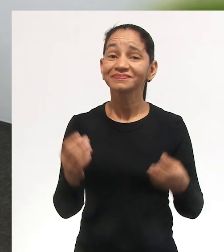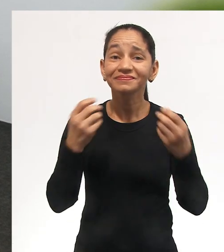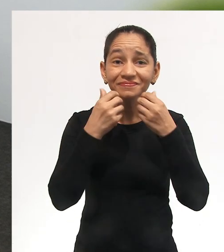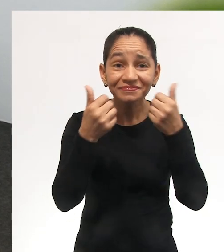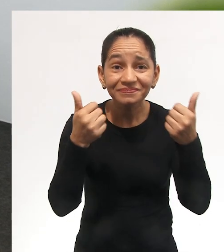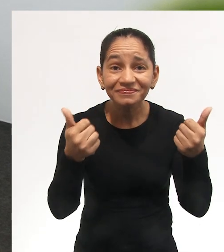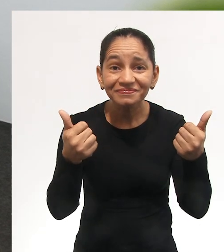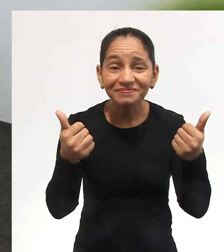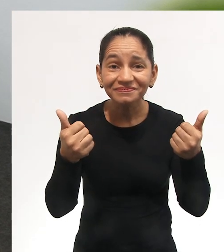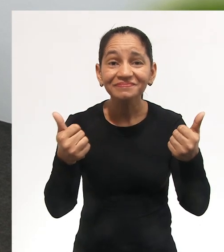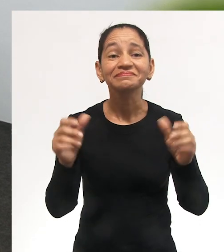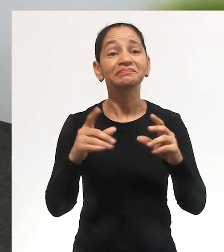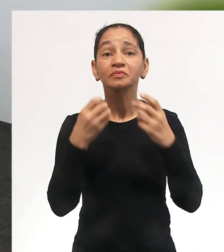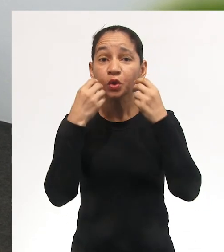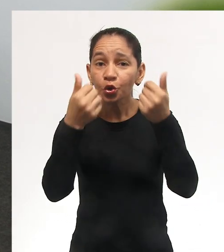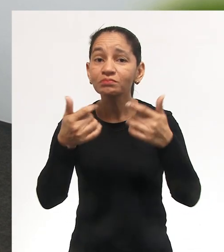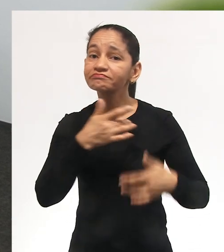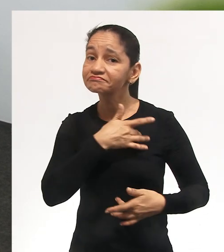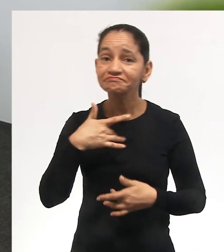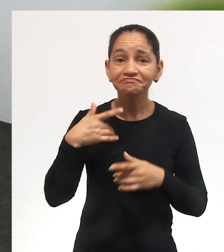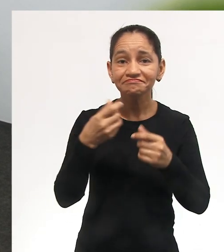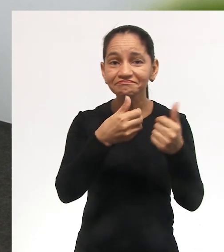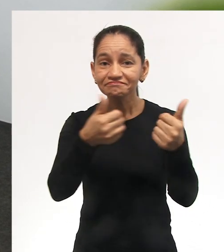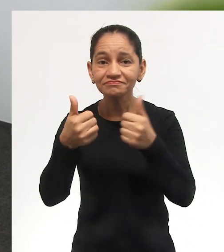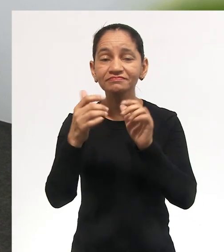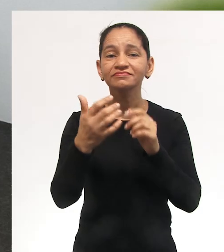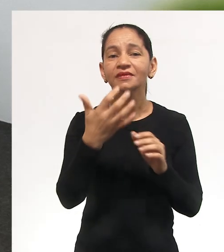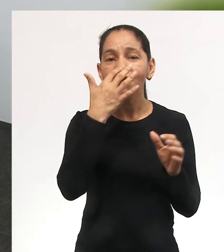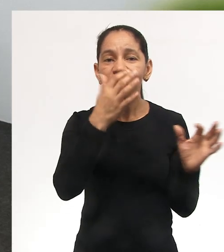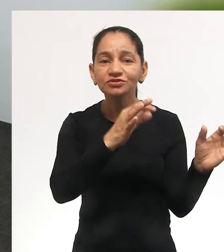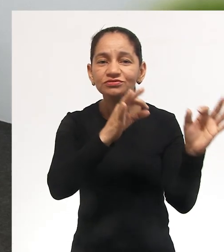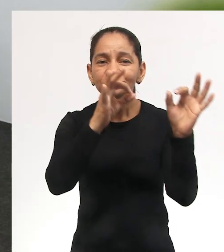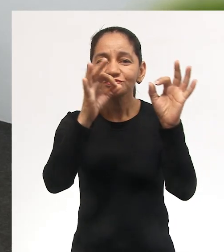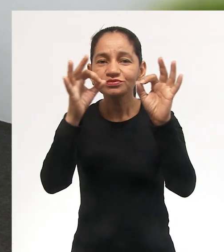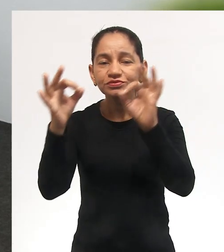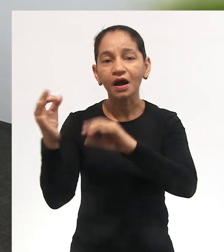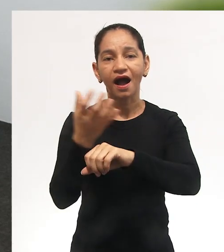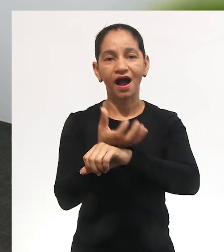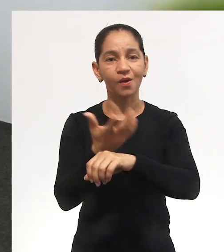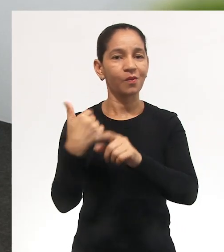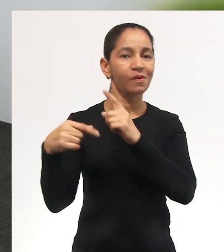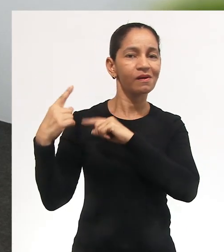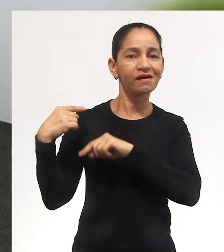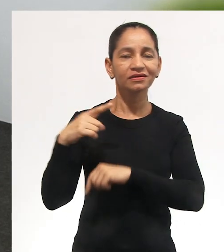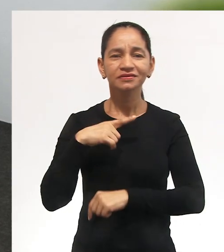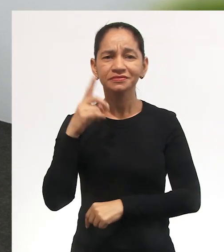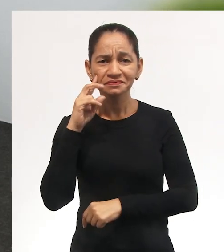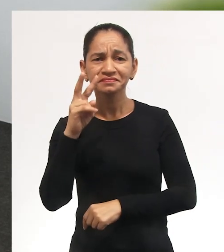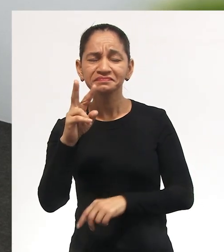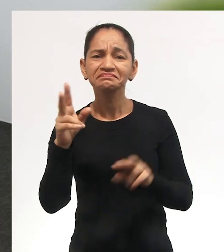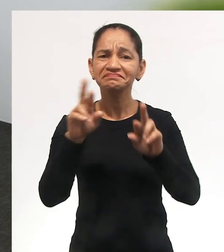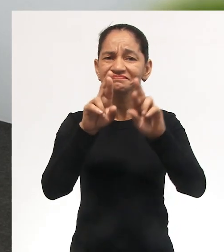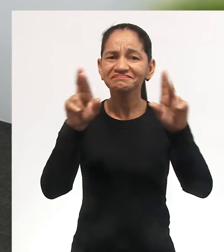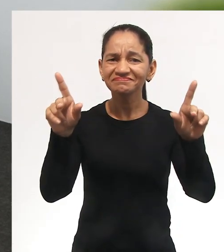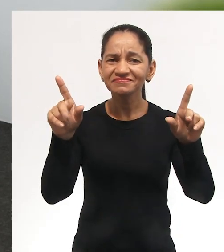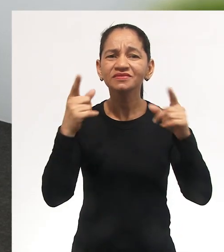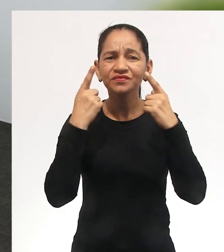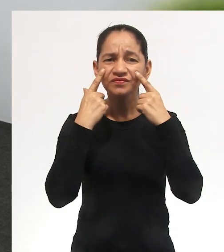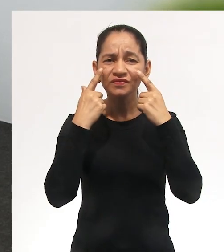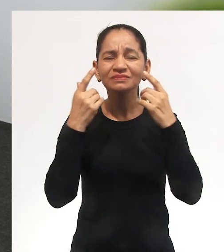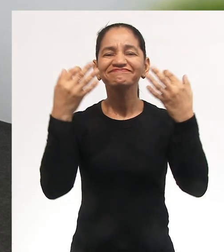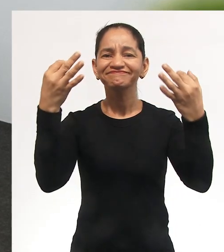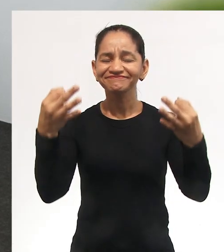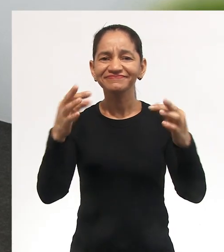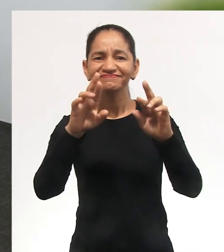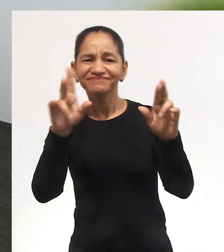Olá, pessoal. E aí, todos bem? Assistiram nossa aula anterior? Viram as diferenças, que existem